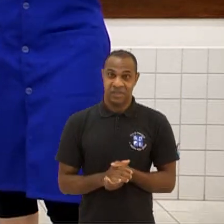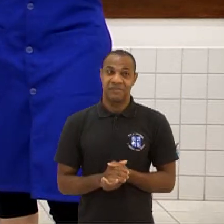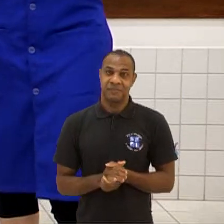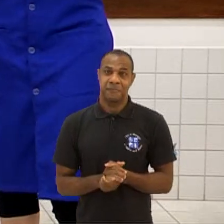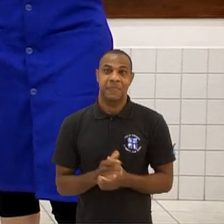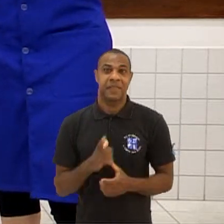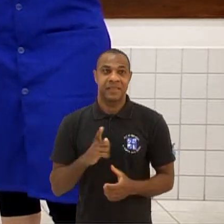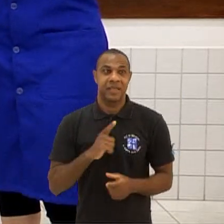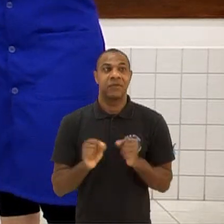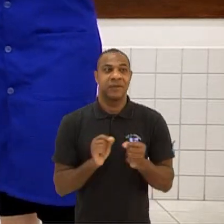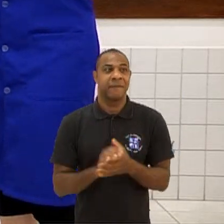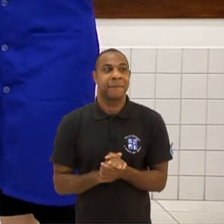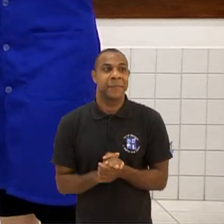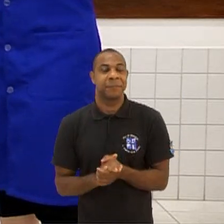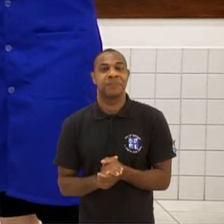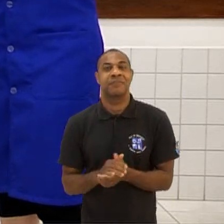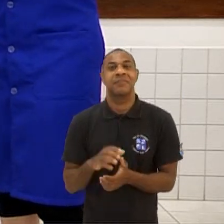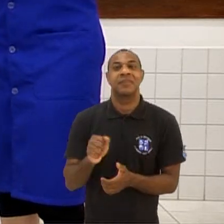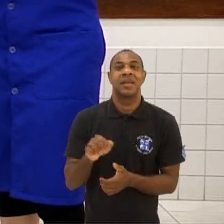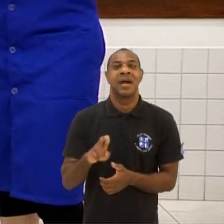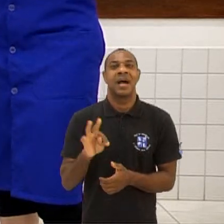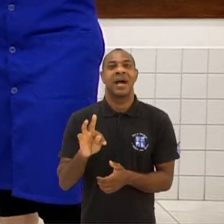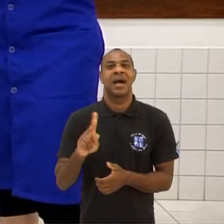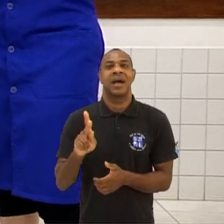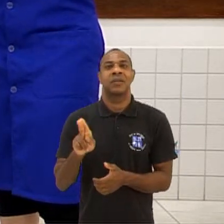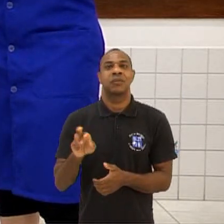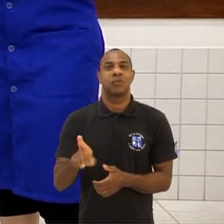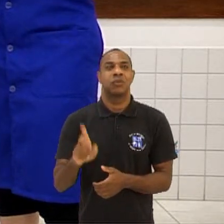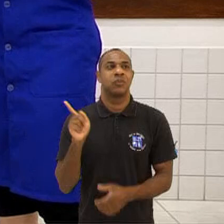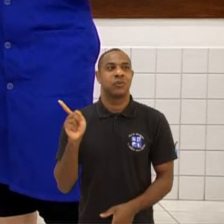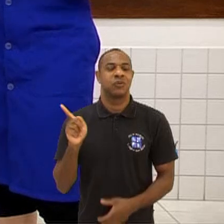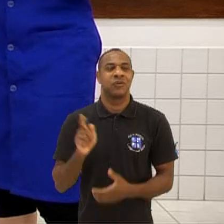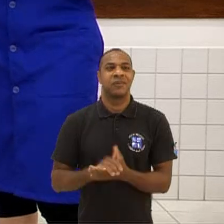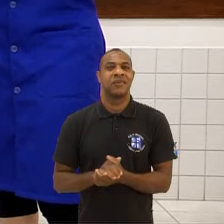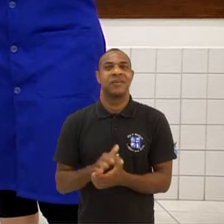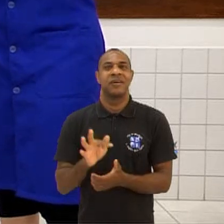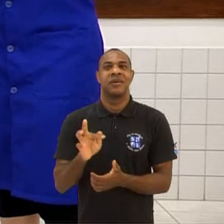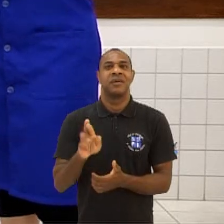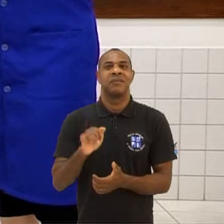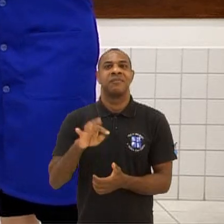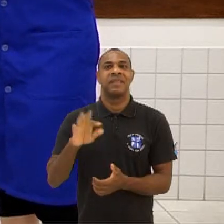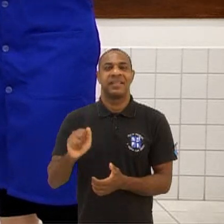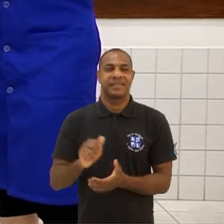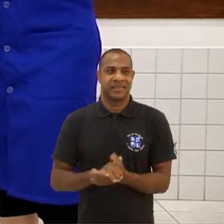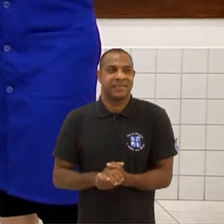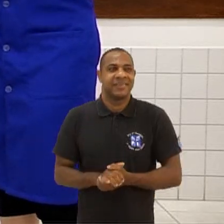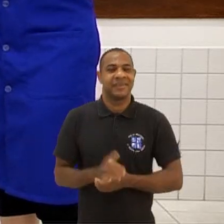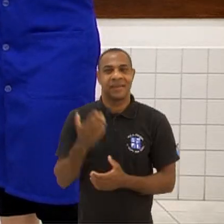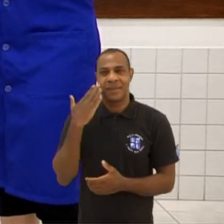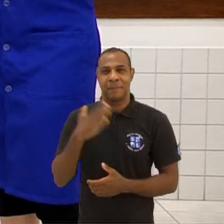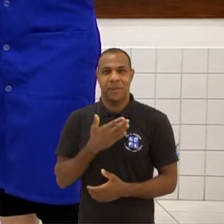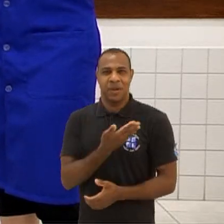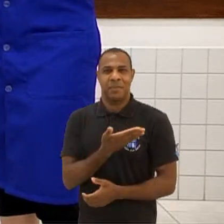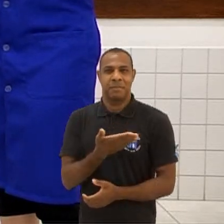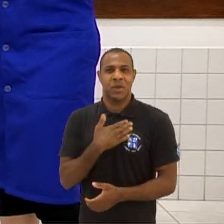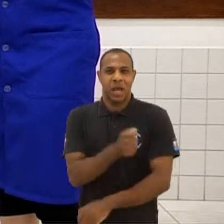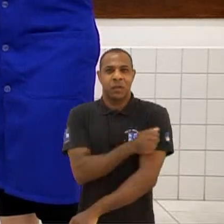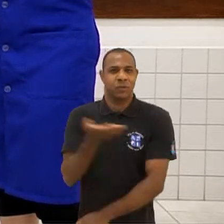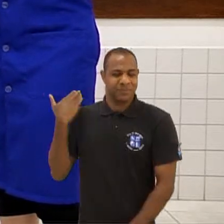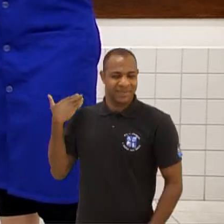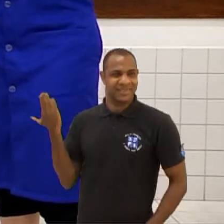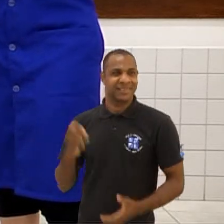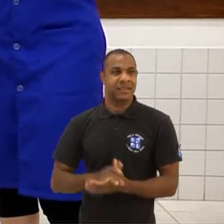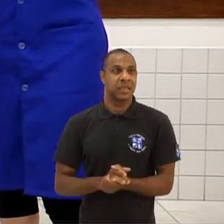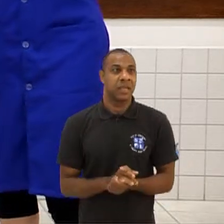falso? Arthur Freitas, lá do Colégio Algacir, né? Foi meu aluno ano passado, Arthur. Um abraço para você. E essa afirmação